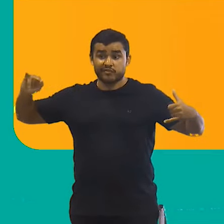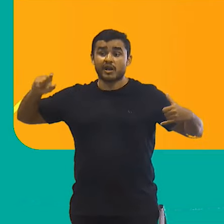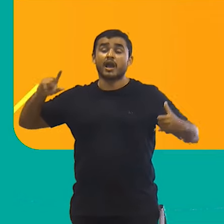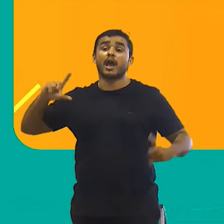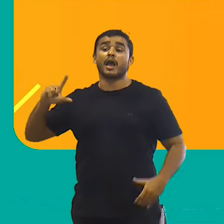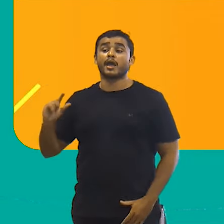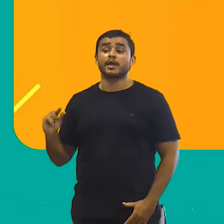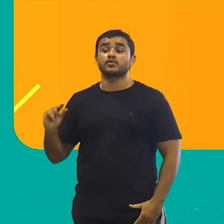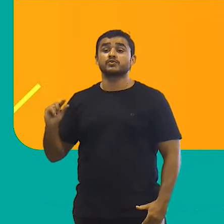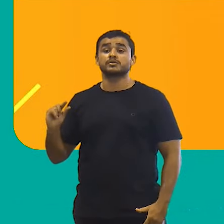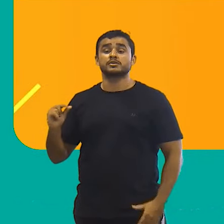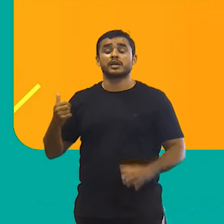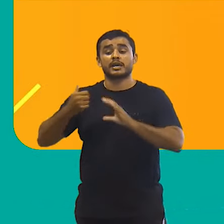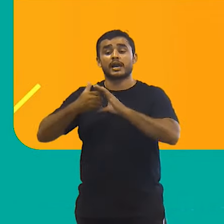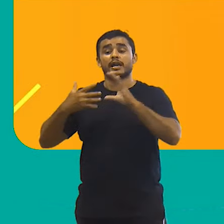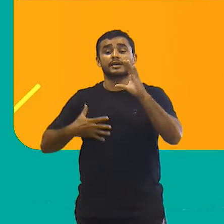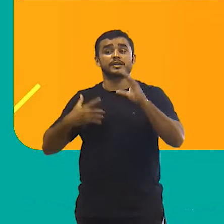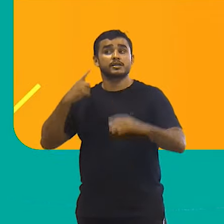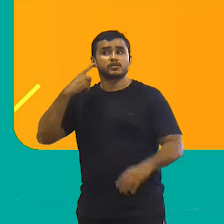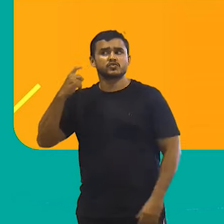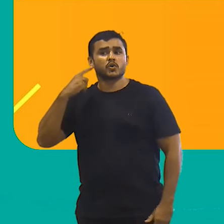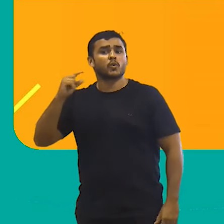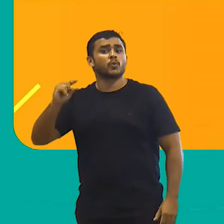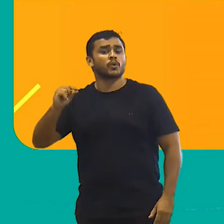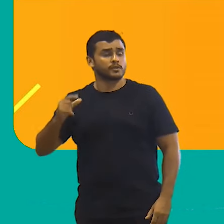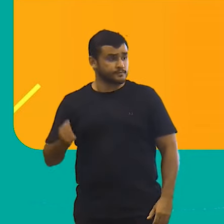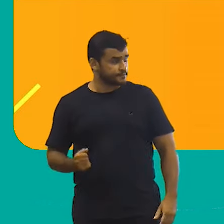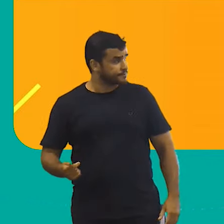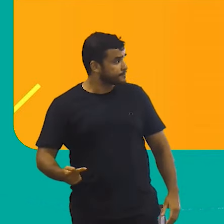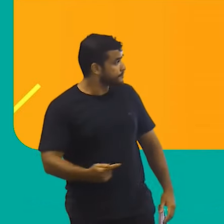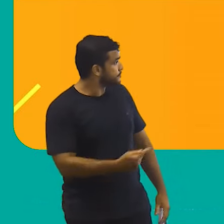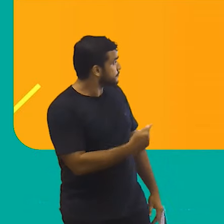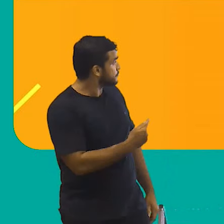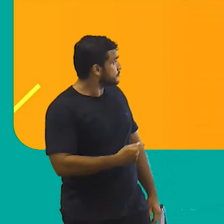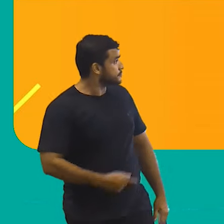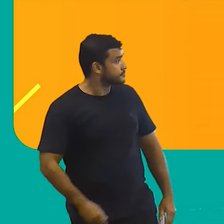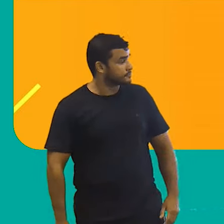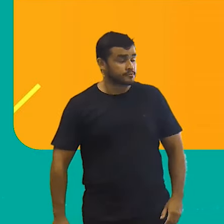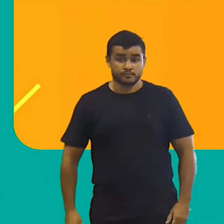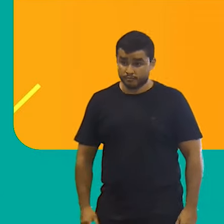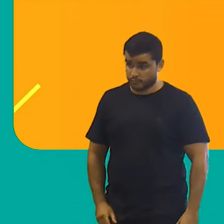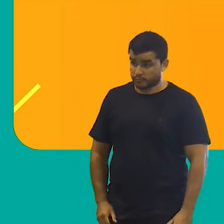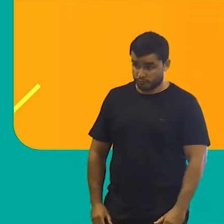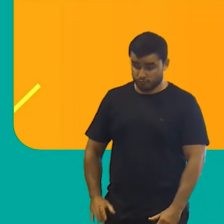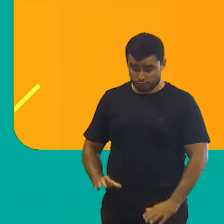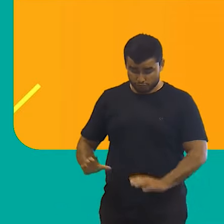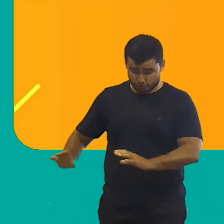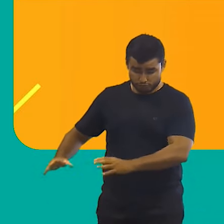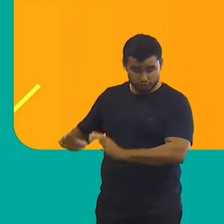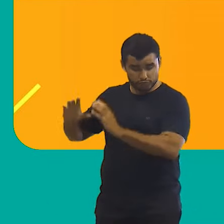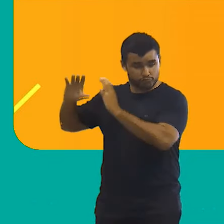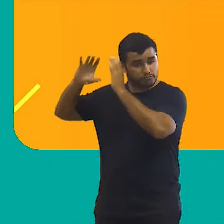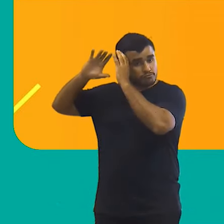Cascão fazem uma brincadeira utilizando duas latas com um barbante. Mano, na minha